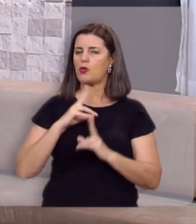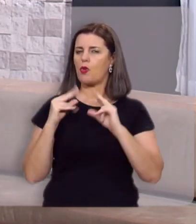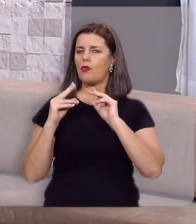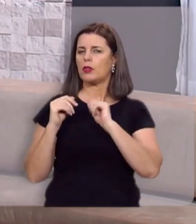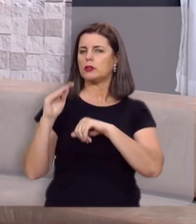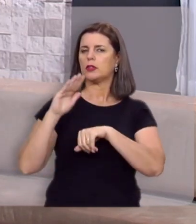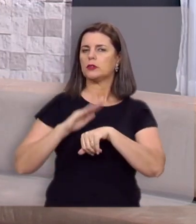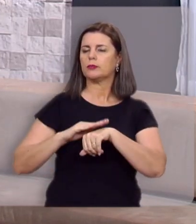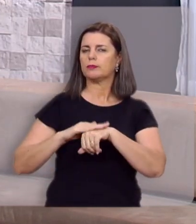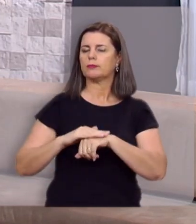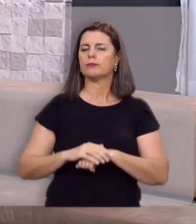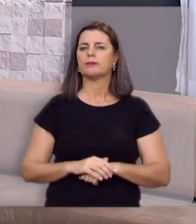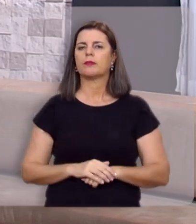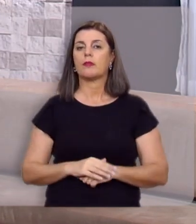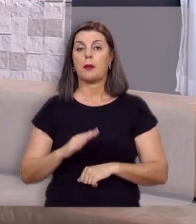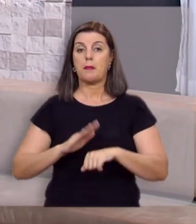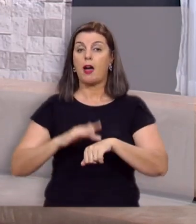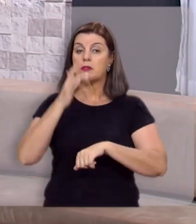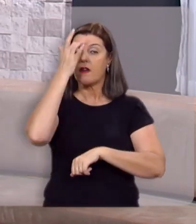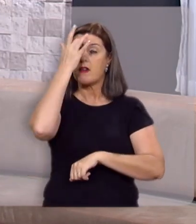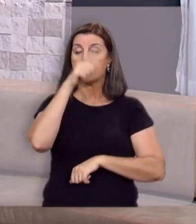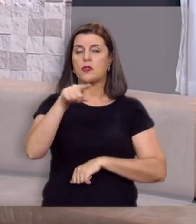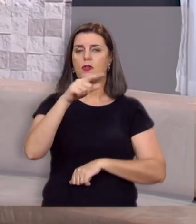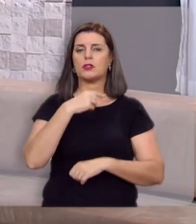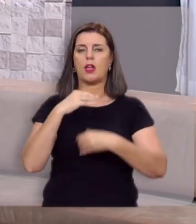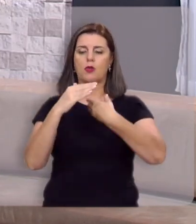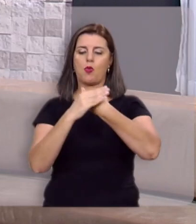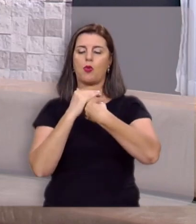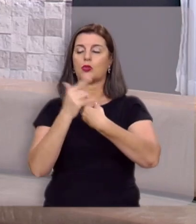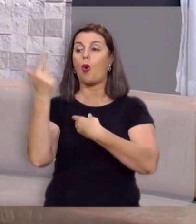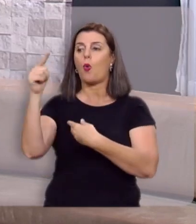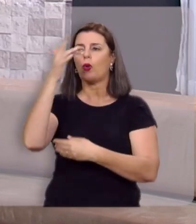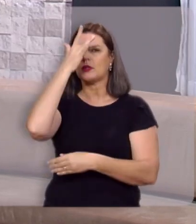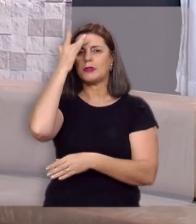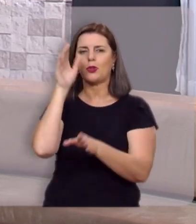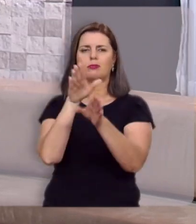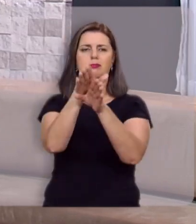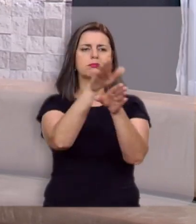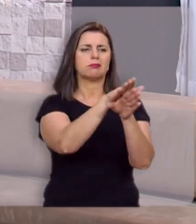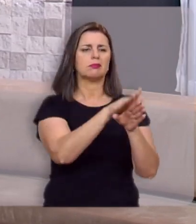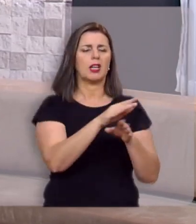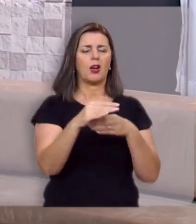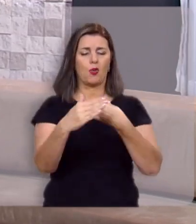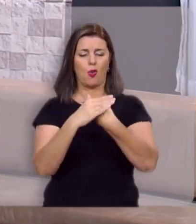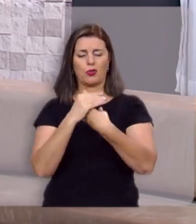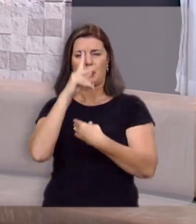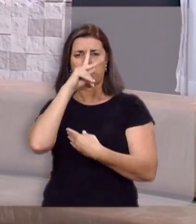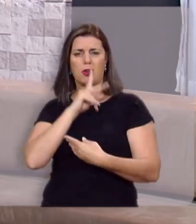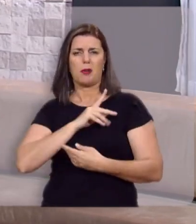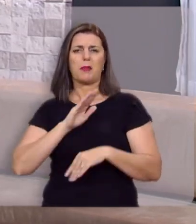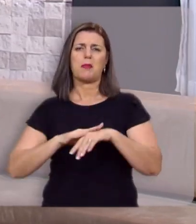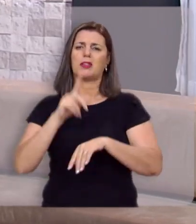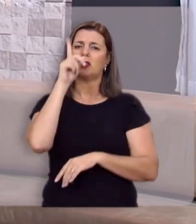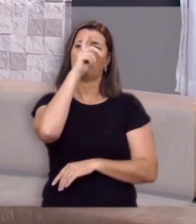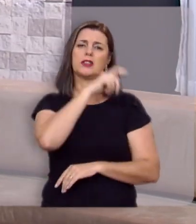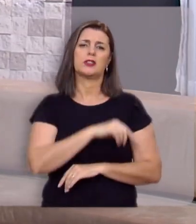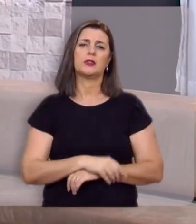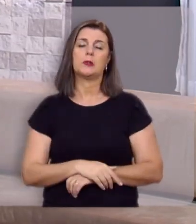mesmo. Talvez é mais fácil você consolar outros do que você consolar você